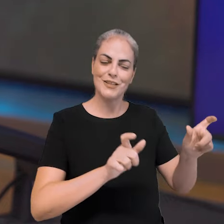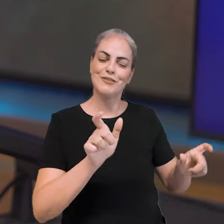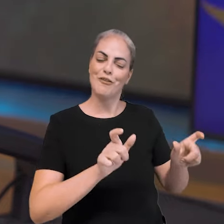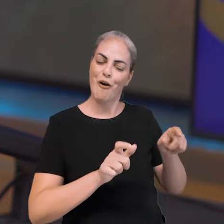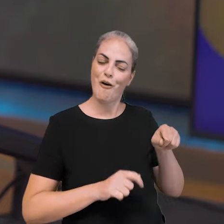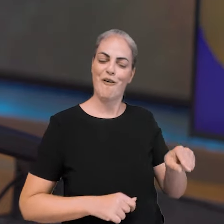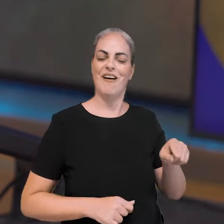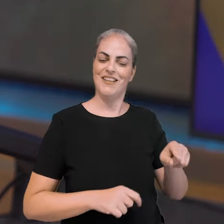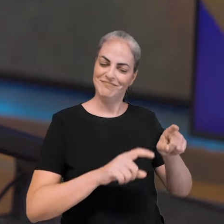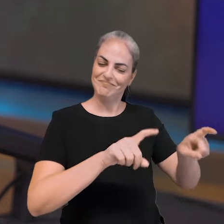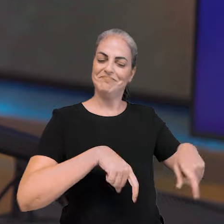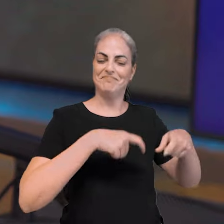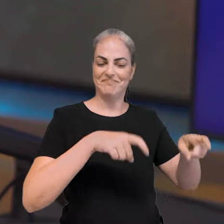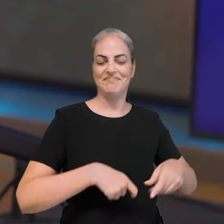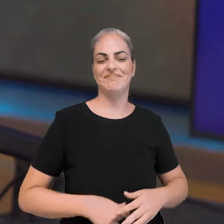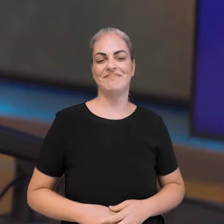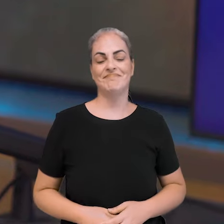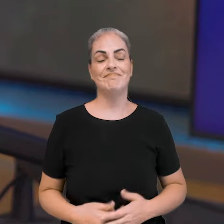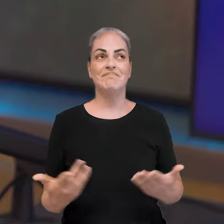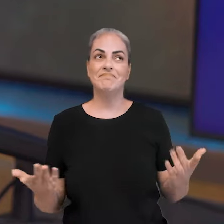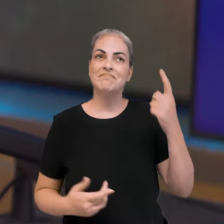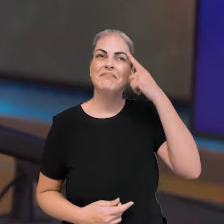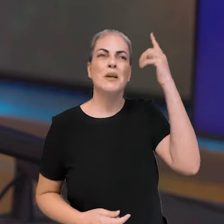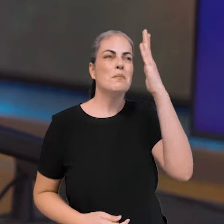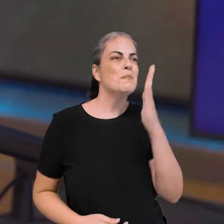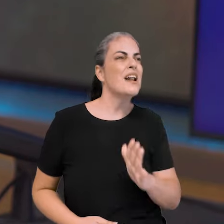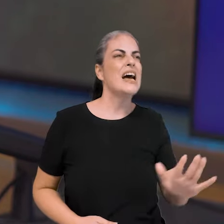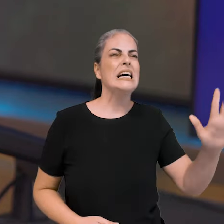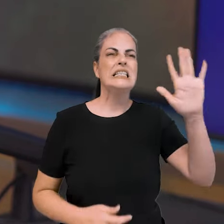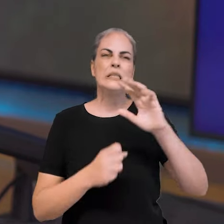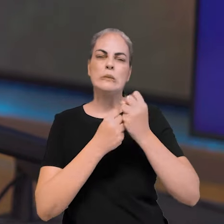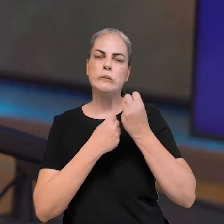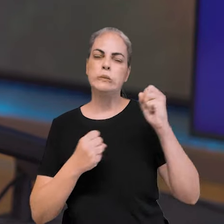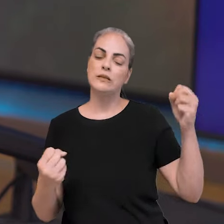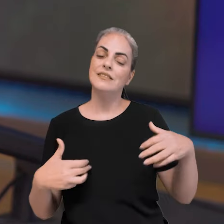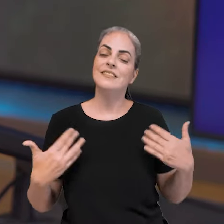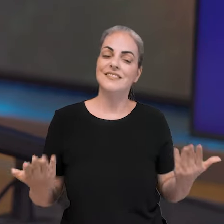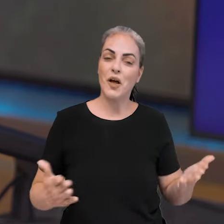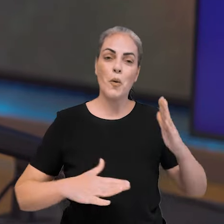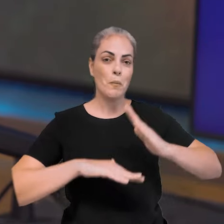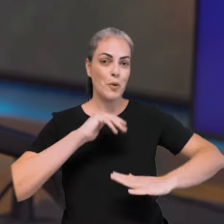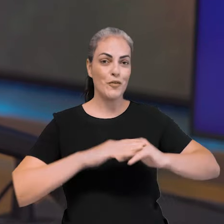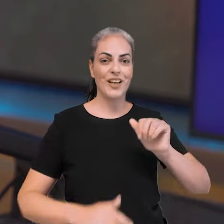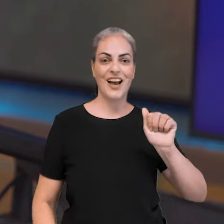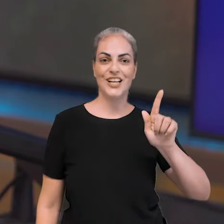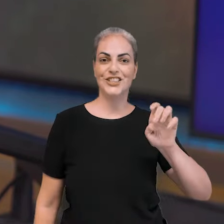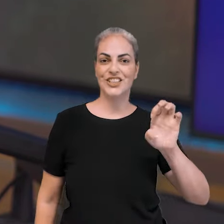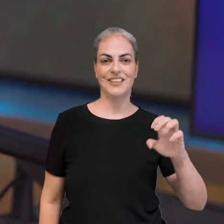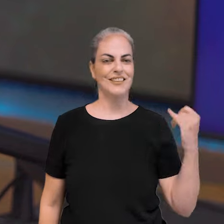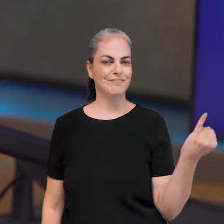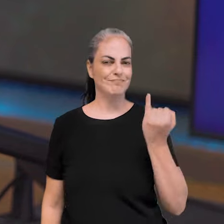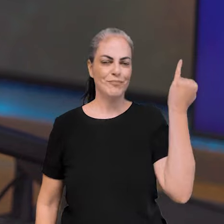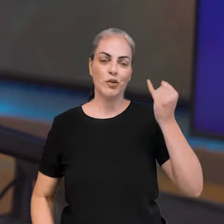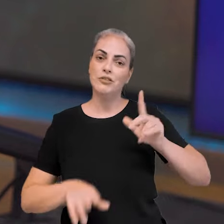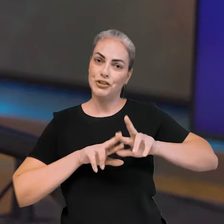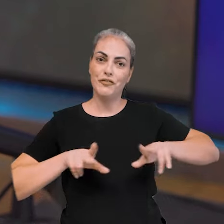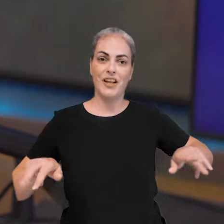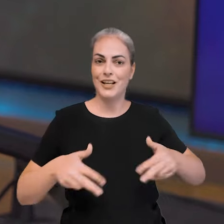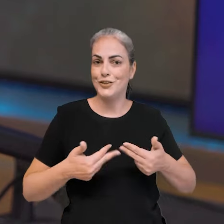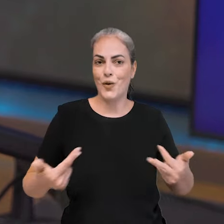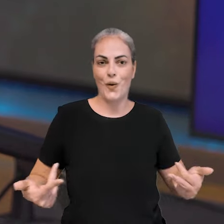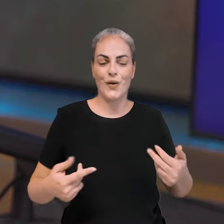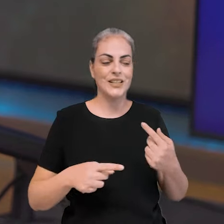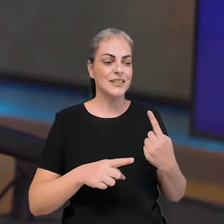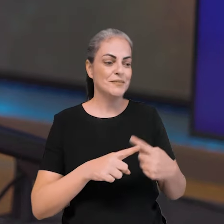produz. Considerando a dimensão do país, o papel dos agentes se torna múltiplo e vai desde orientação à